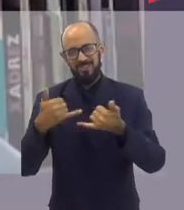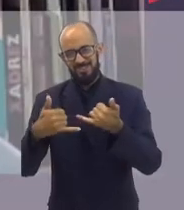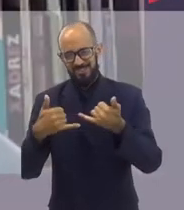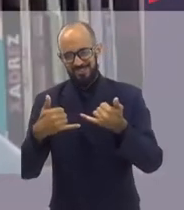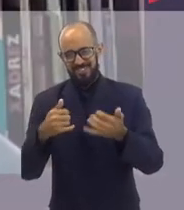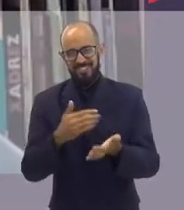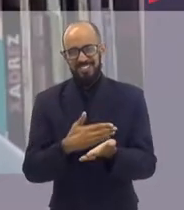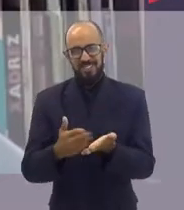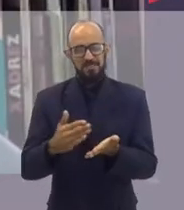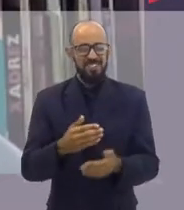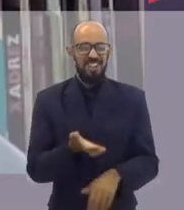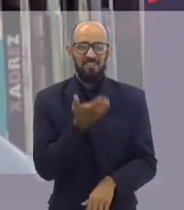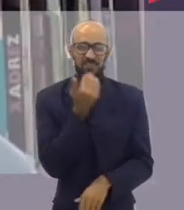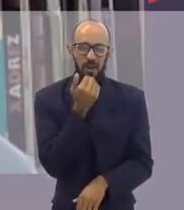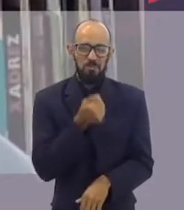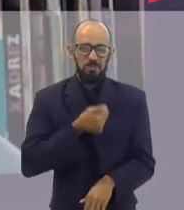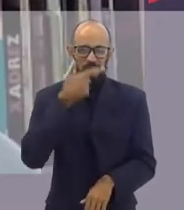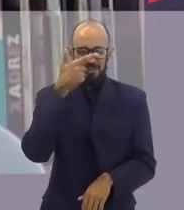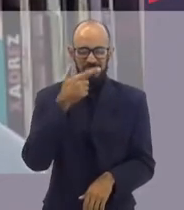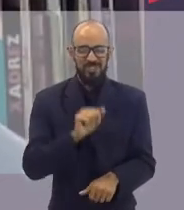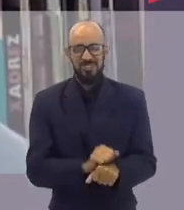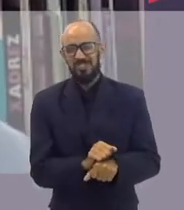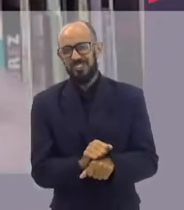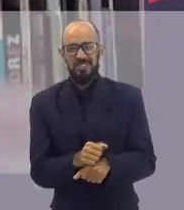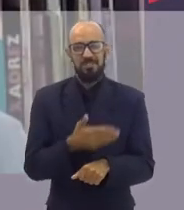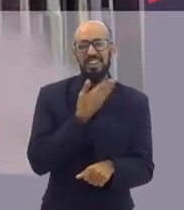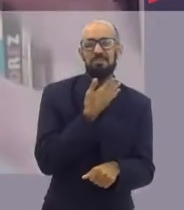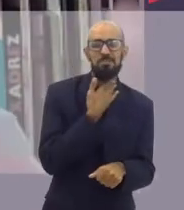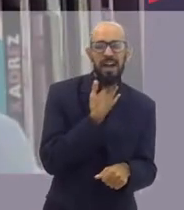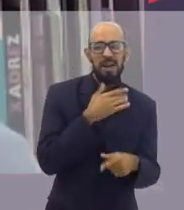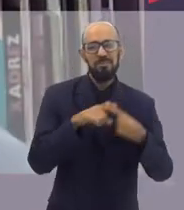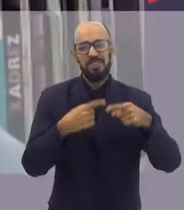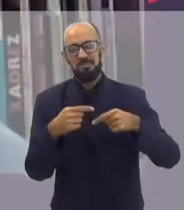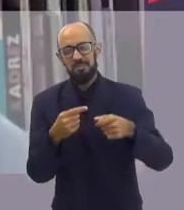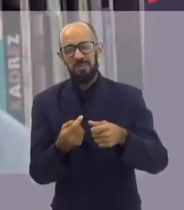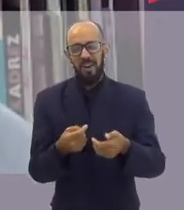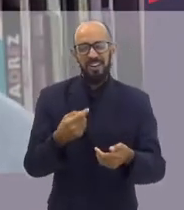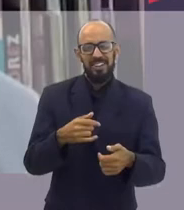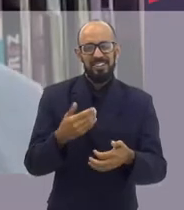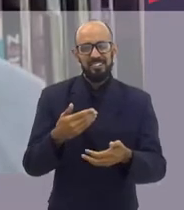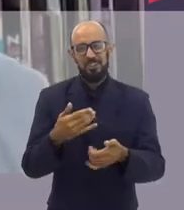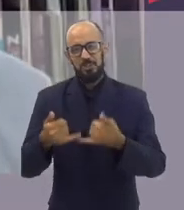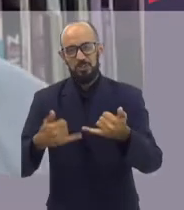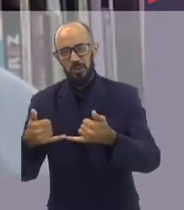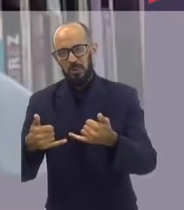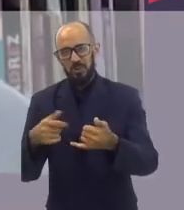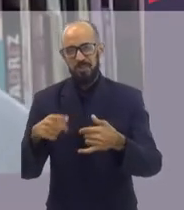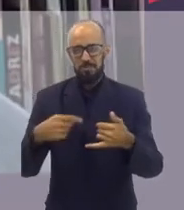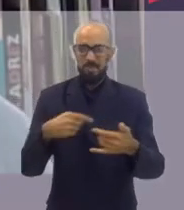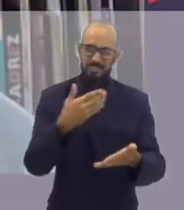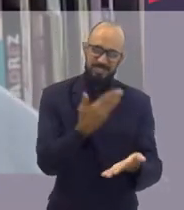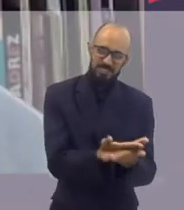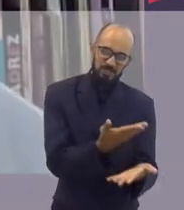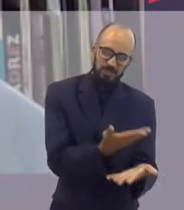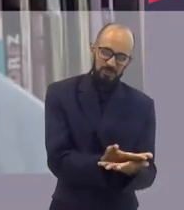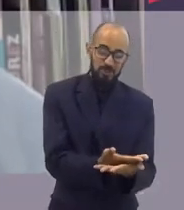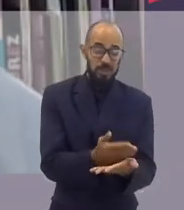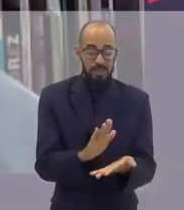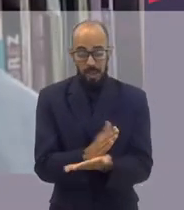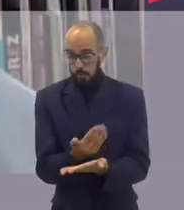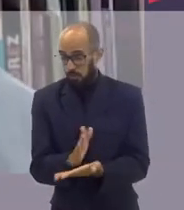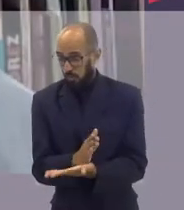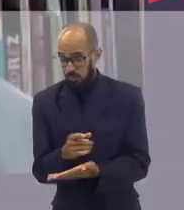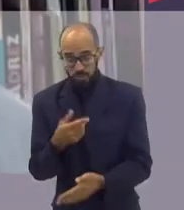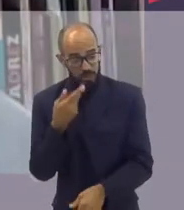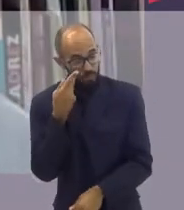na verdade, a gente começava no almoço batendo papo. É almoço, jogo e estudo. Era nosso ciclo, assim. O que E surpreendia